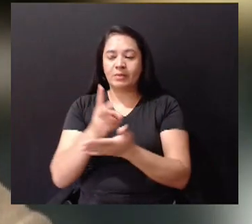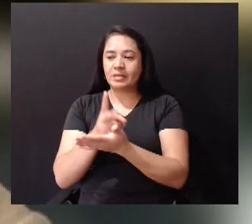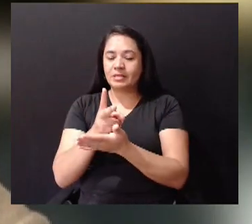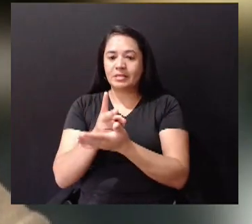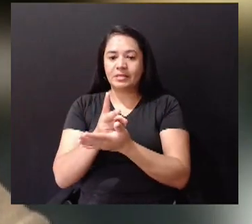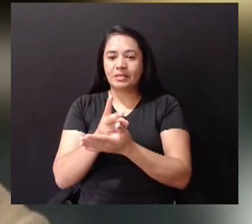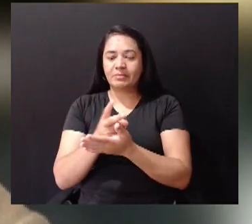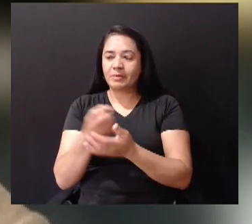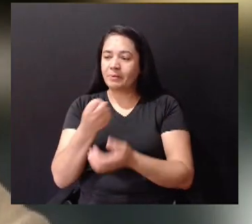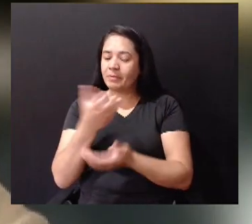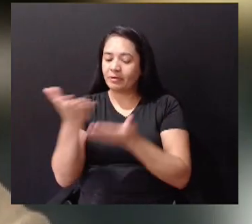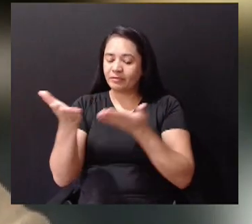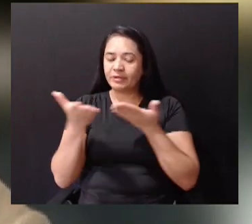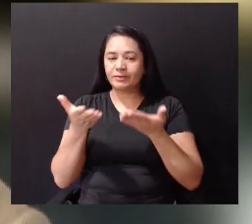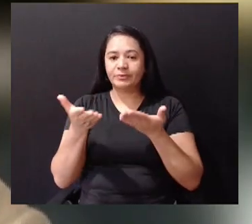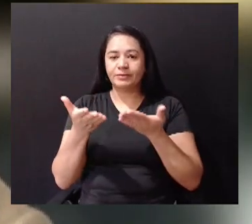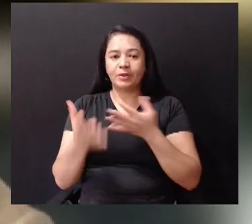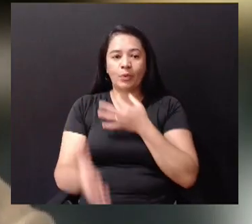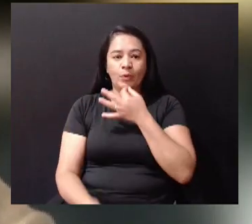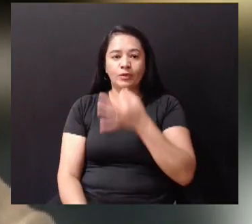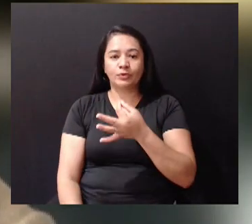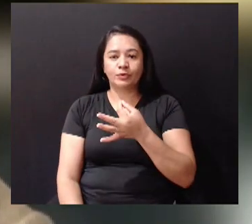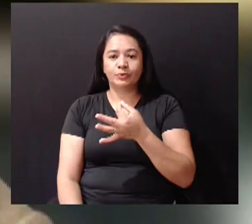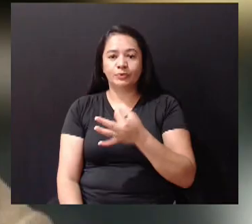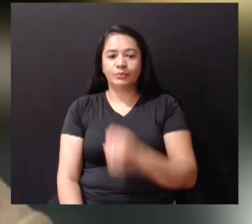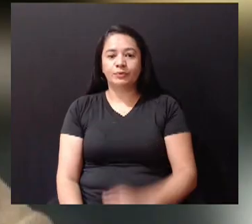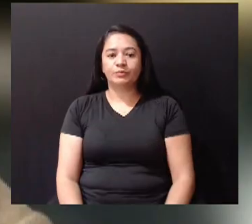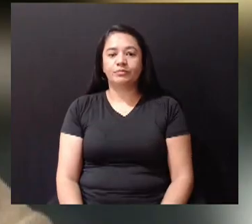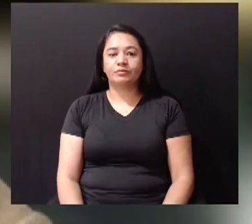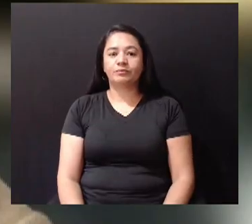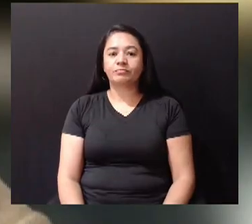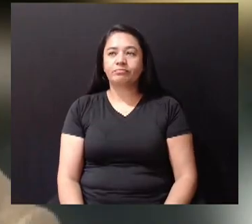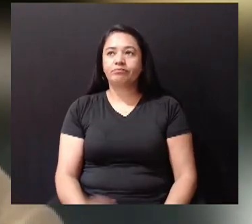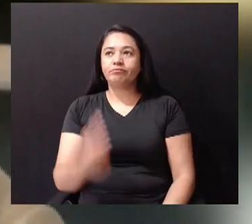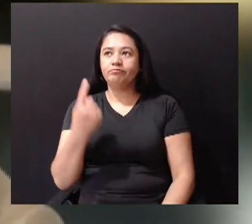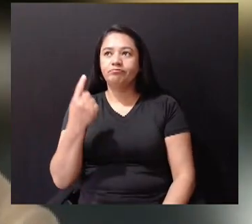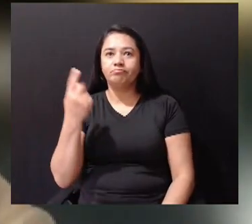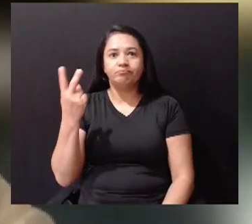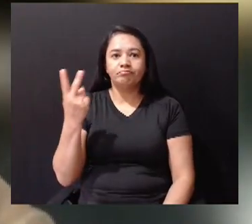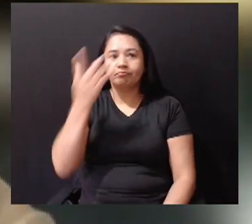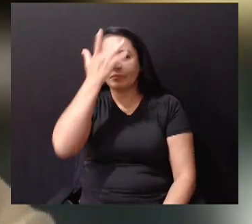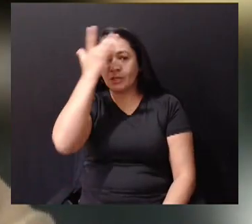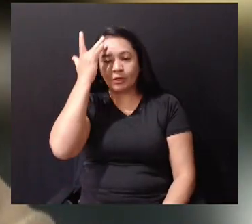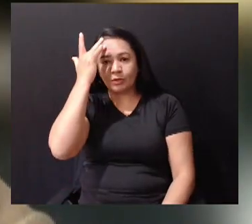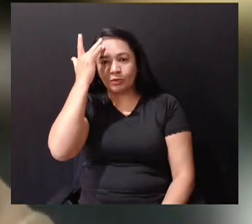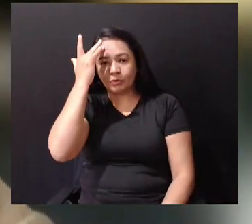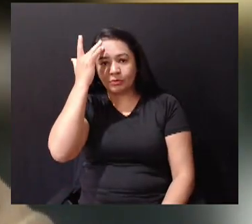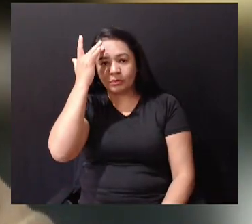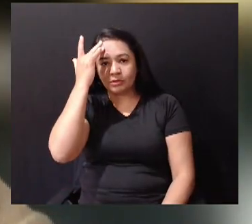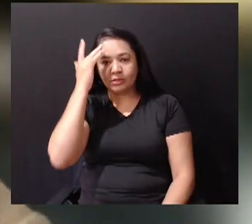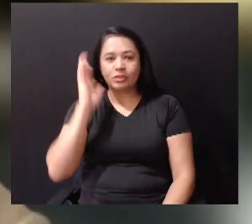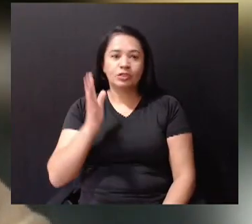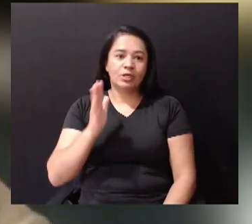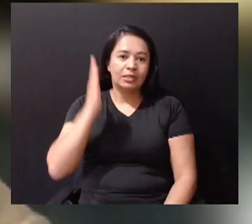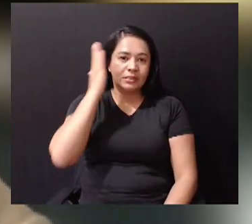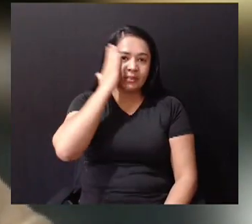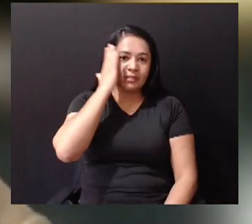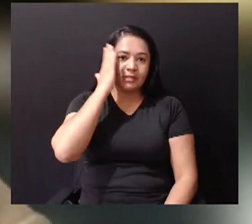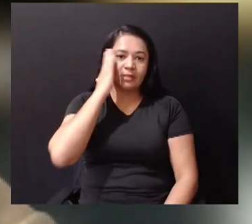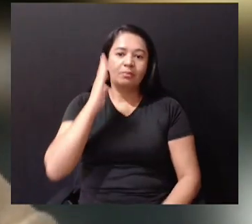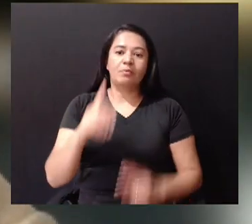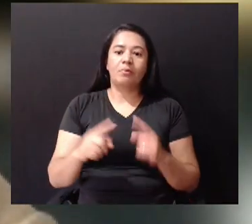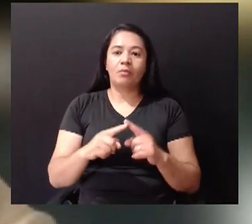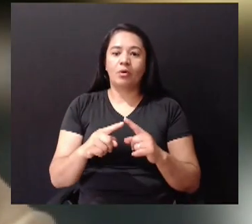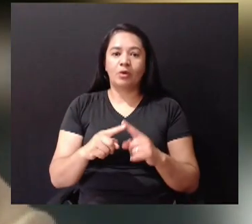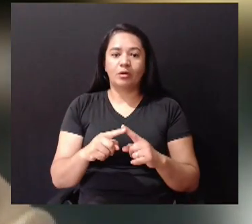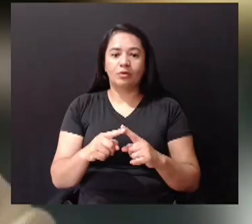que seja uma ou duas pessoas que já se beneficiam desse conhecimento, porque os tumores